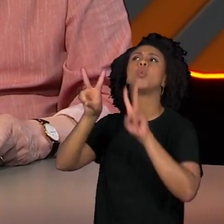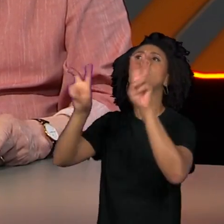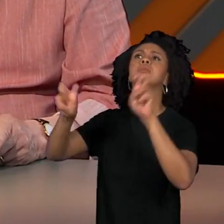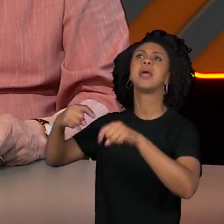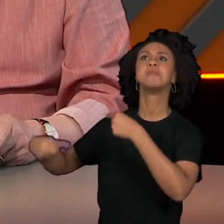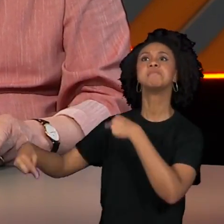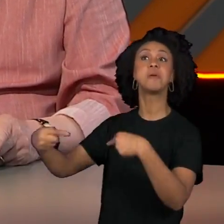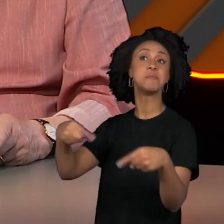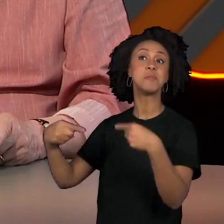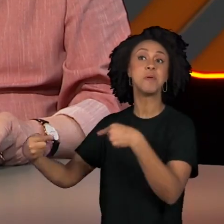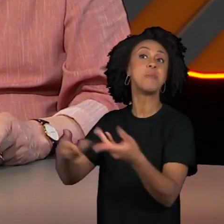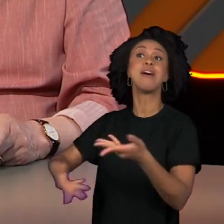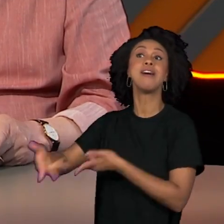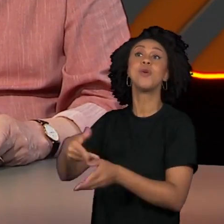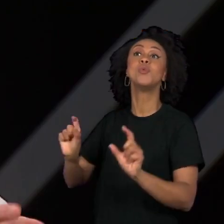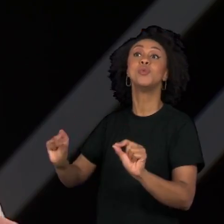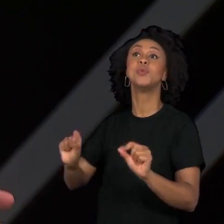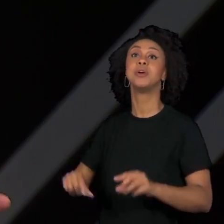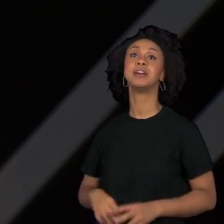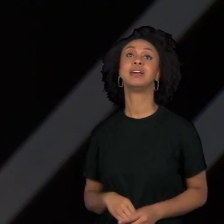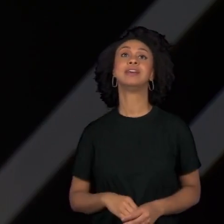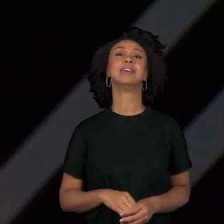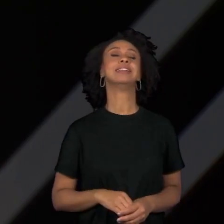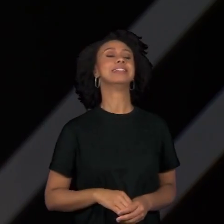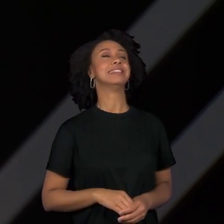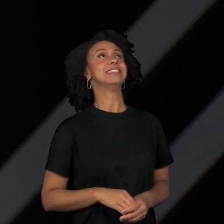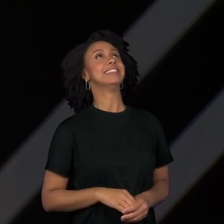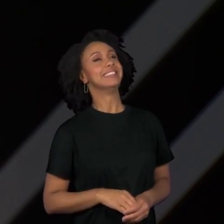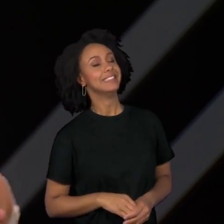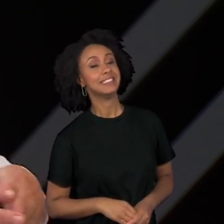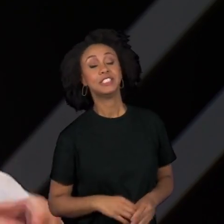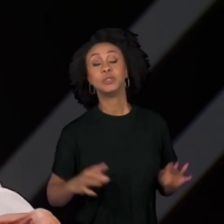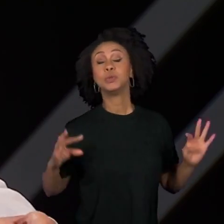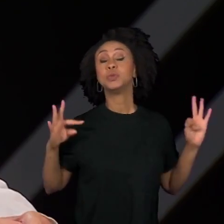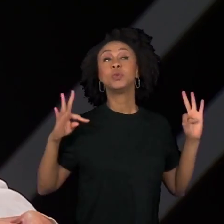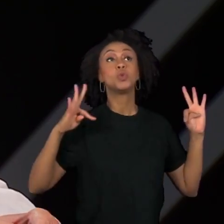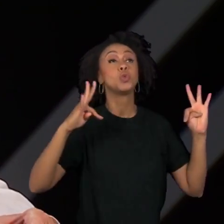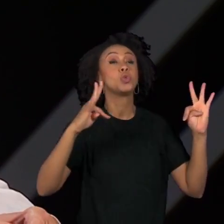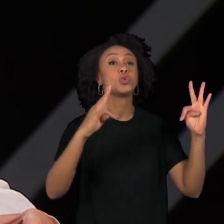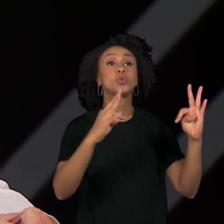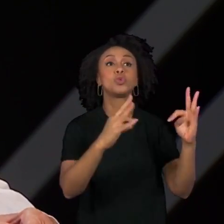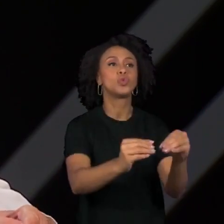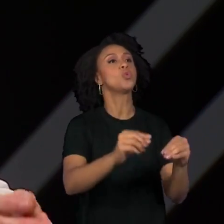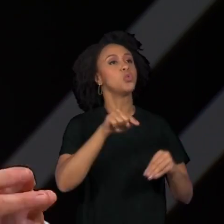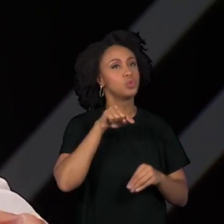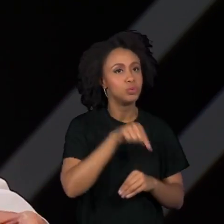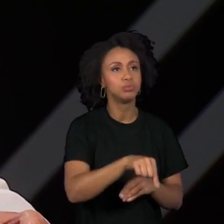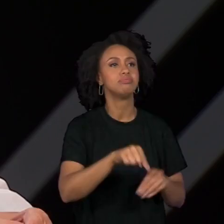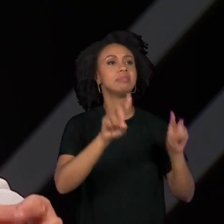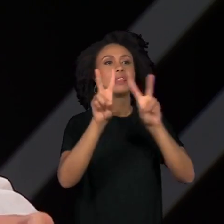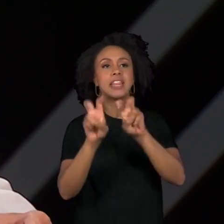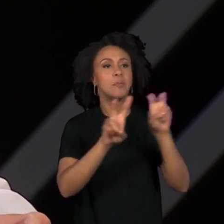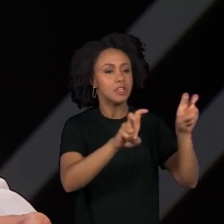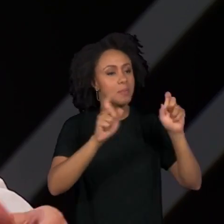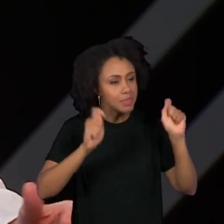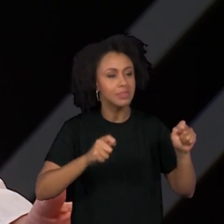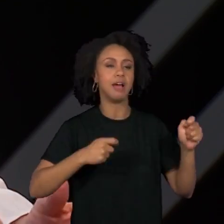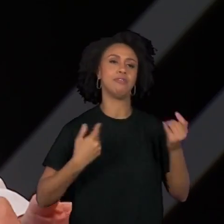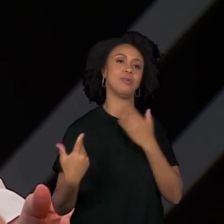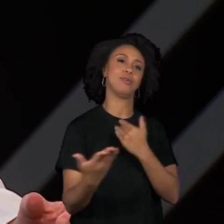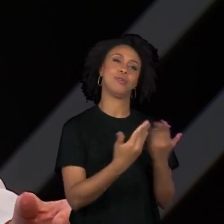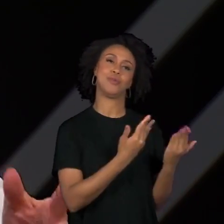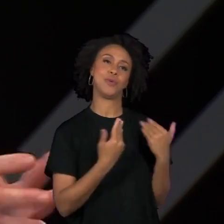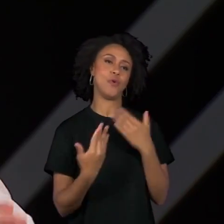grandes temas, os debates? Tudo que você possa imaginar era conversado nessa roda, porque